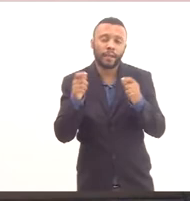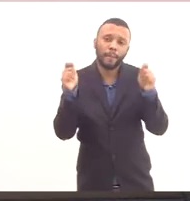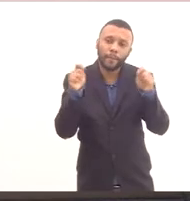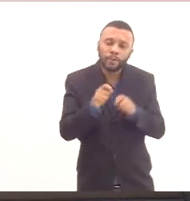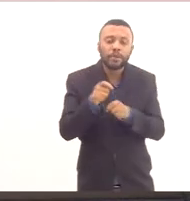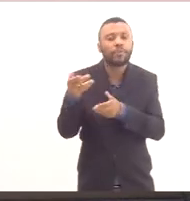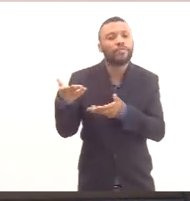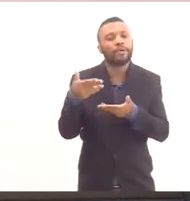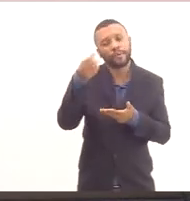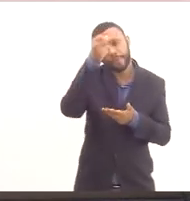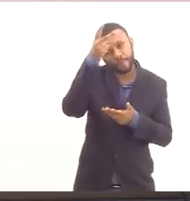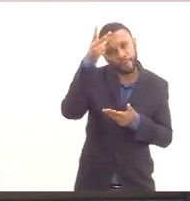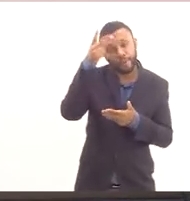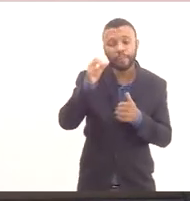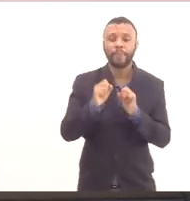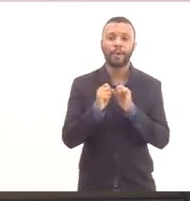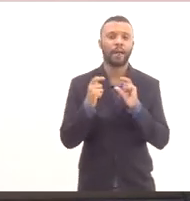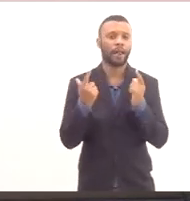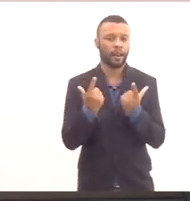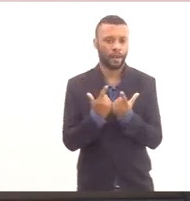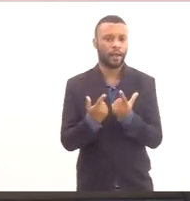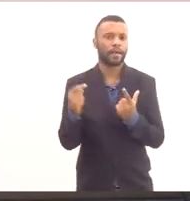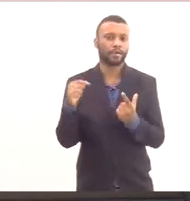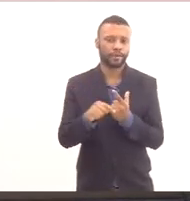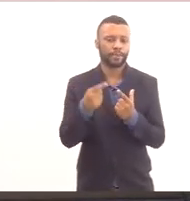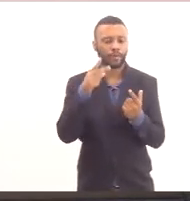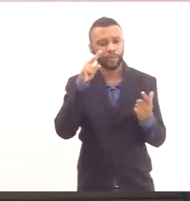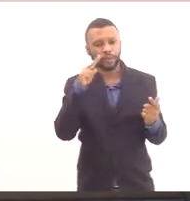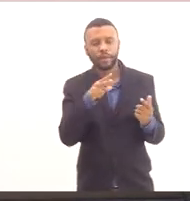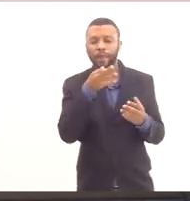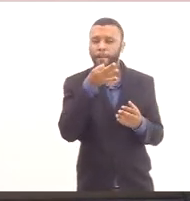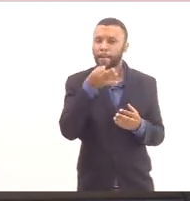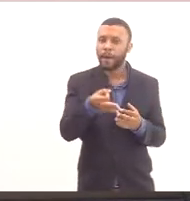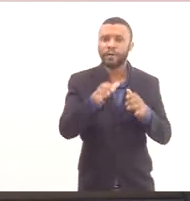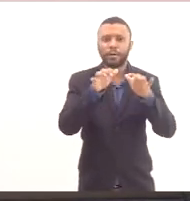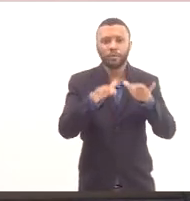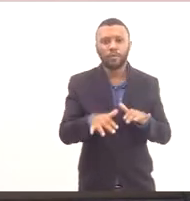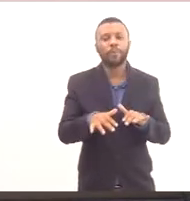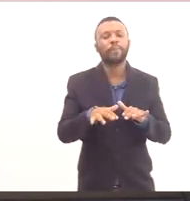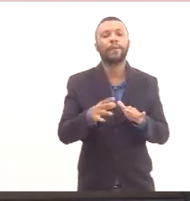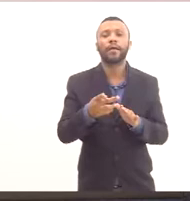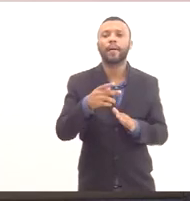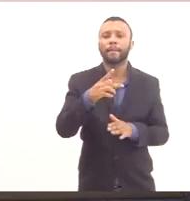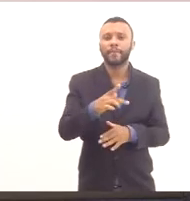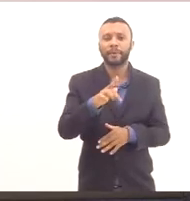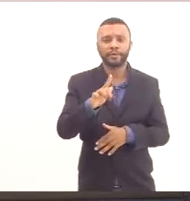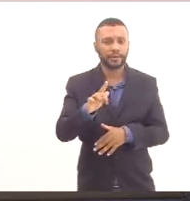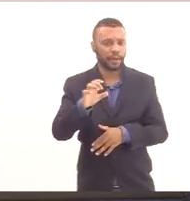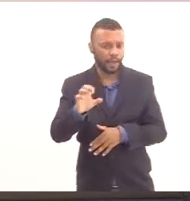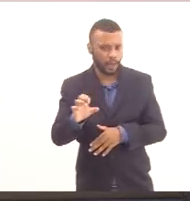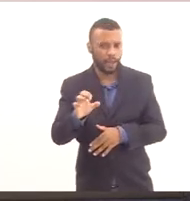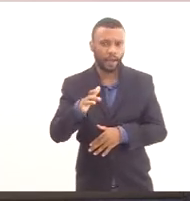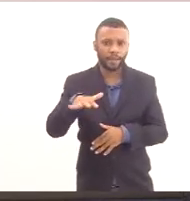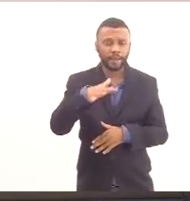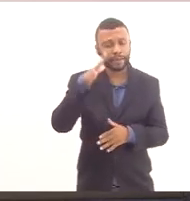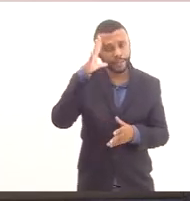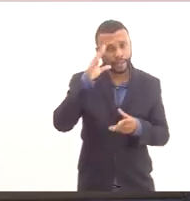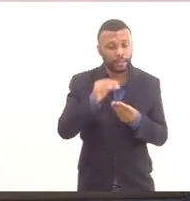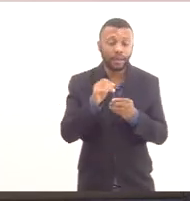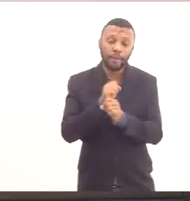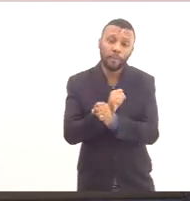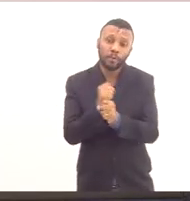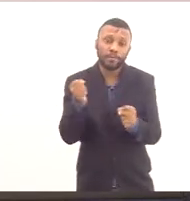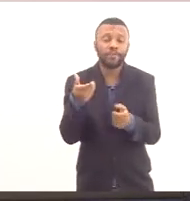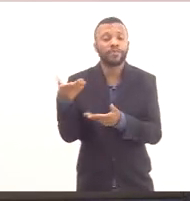convocação de prefeito pela Assembleia Legislativa Considerando o parecer exarado pela Procuradoria da Assembleia Legislativa do Rio de Janeiro que entendeu pela impossibilidade